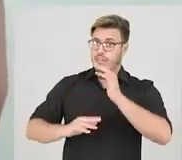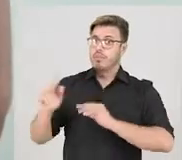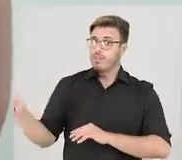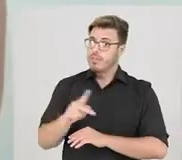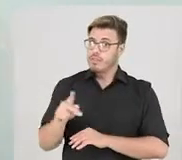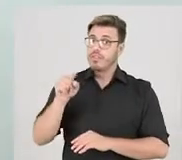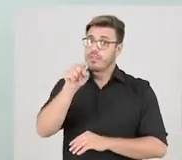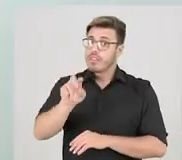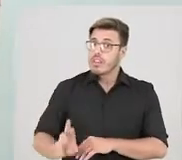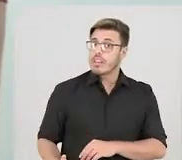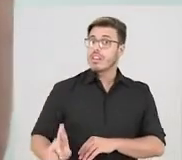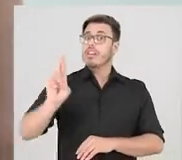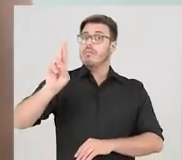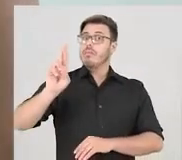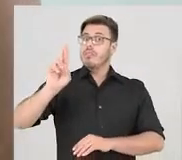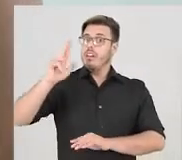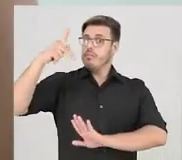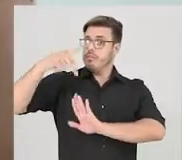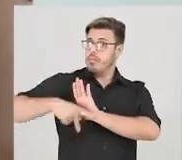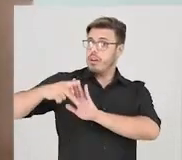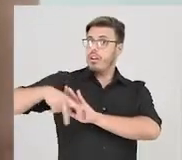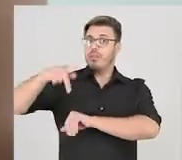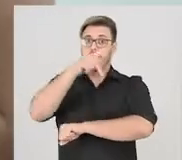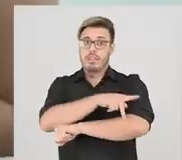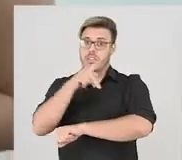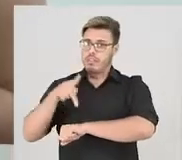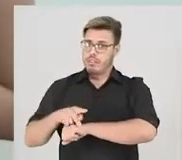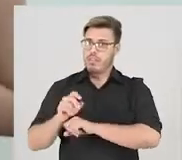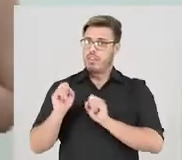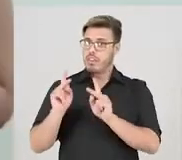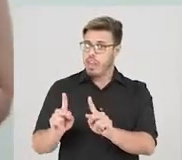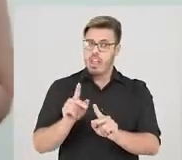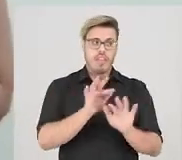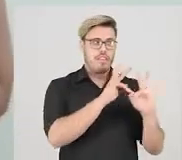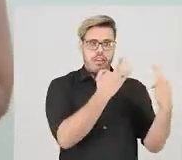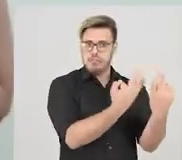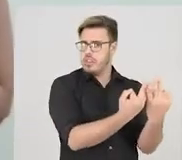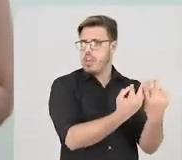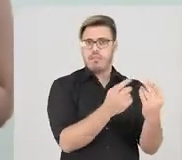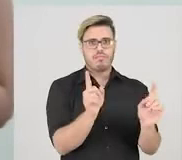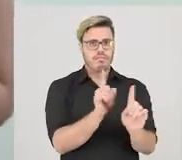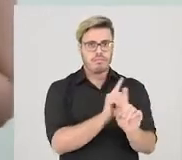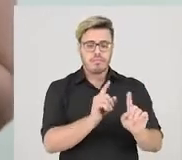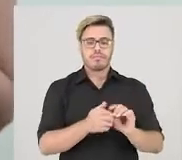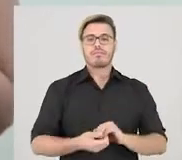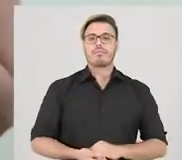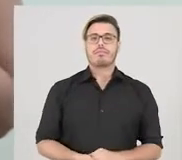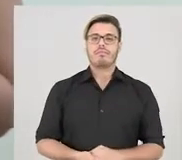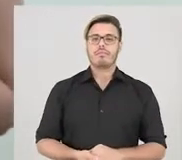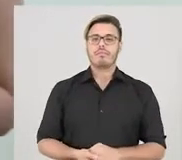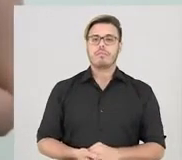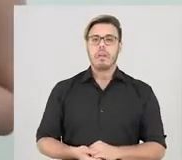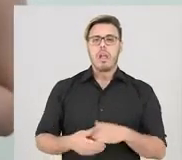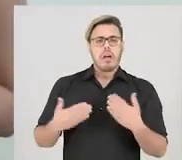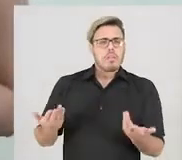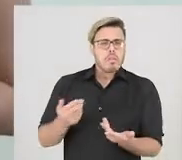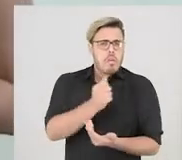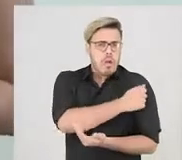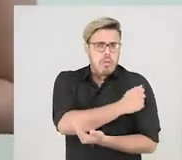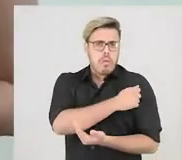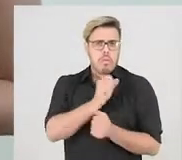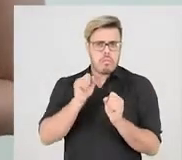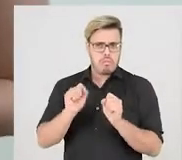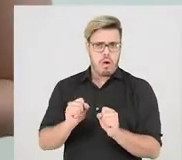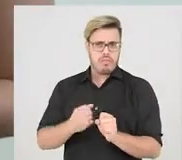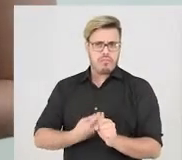família. E o aluno pode participar do plano educacional individualizado? Na verdade, ele deve participar do